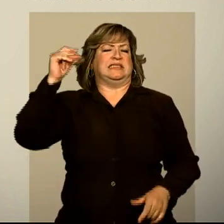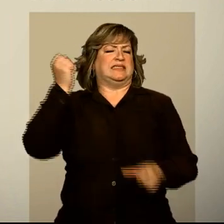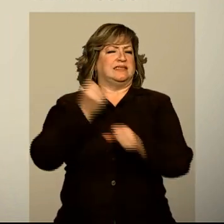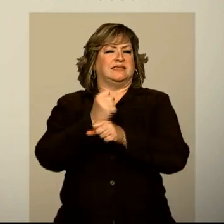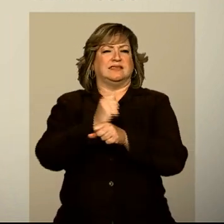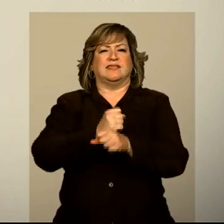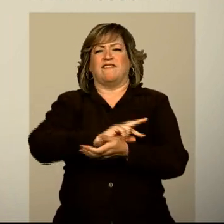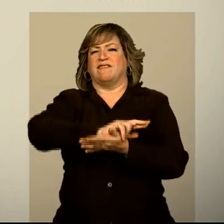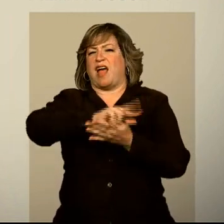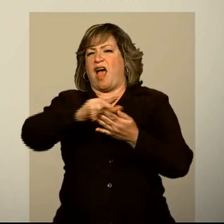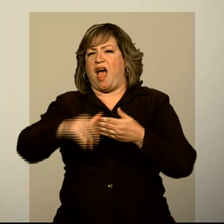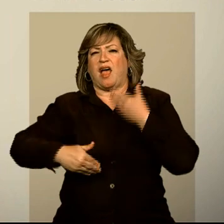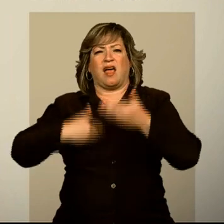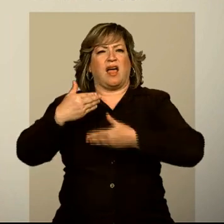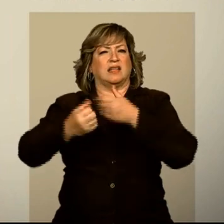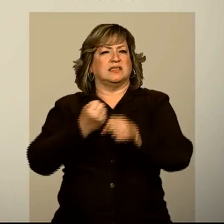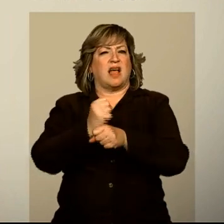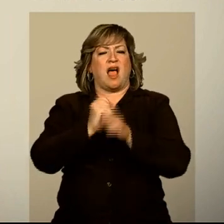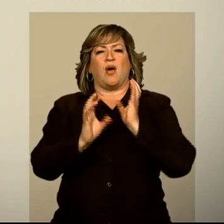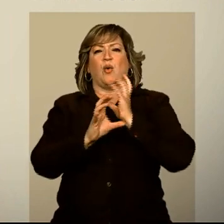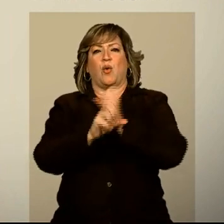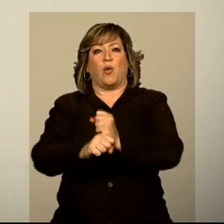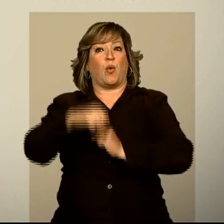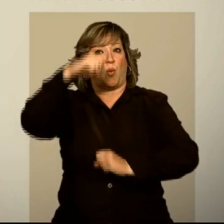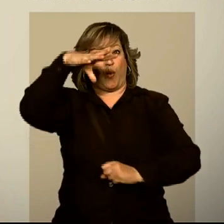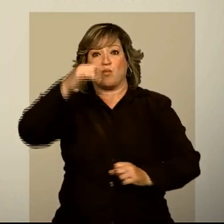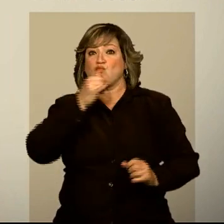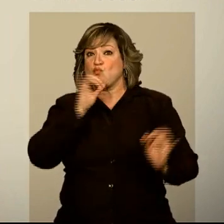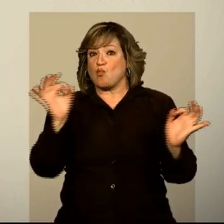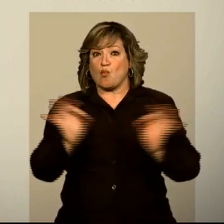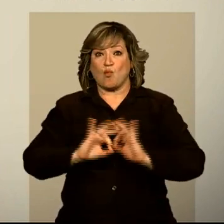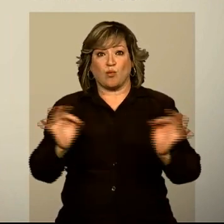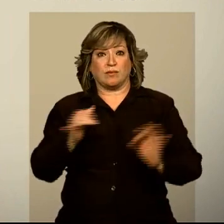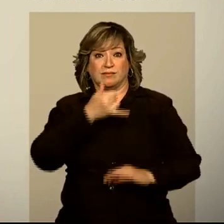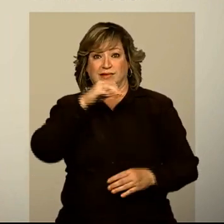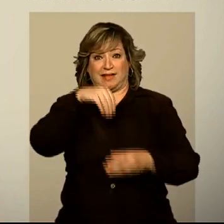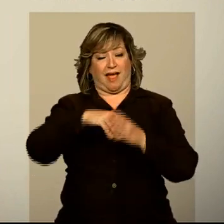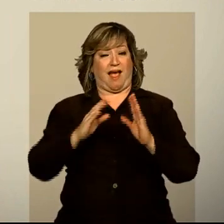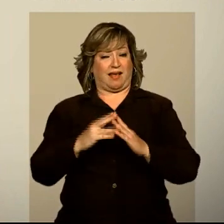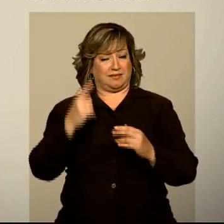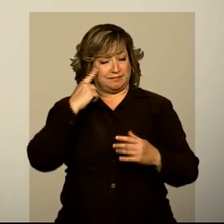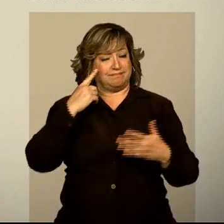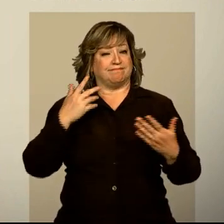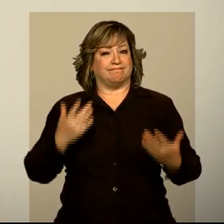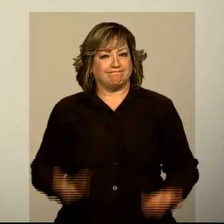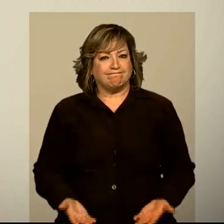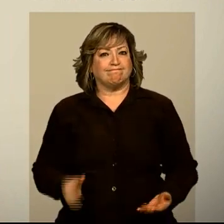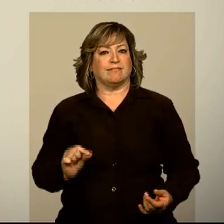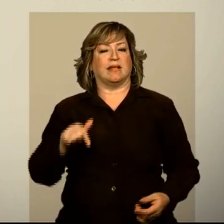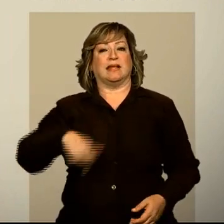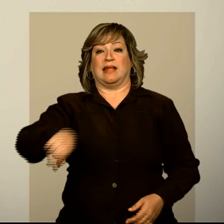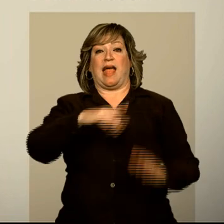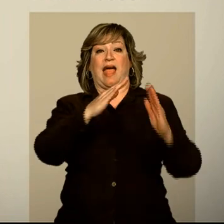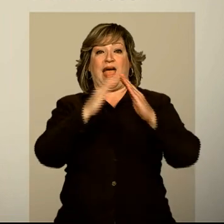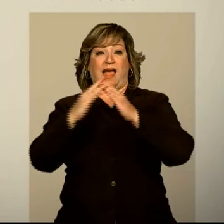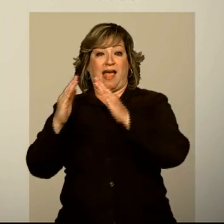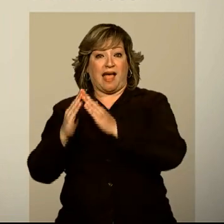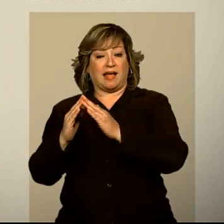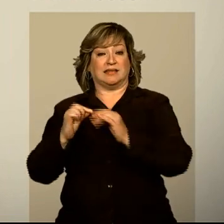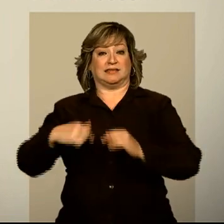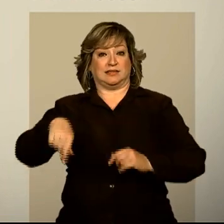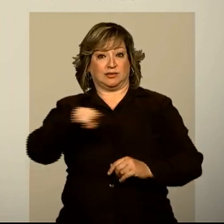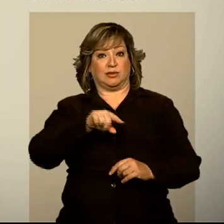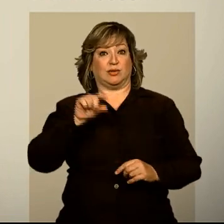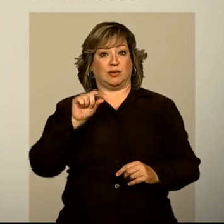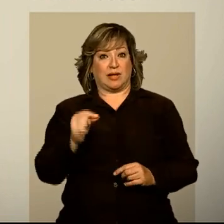por várias gerações Sem Ter Luz elétrica em casa imagina só Luciano e as casas